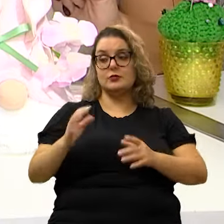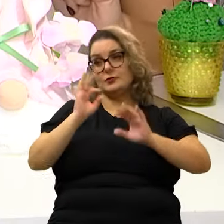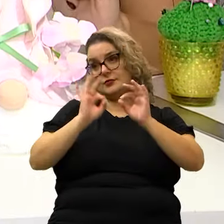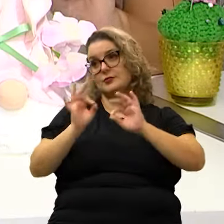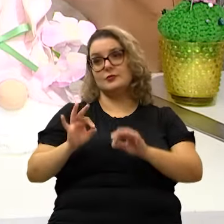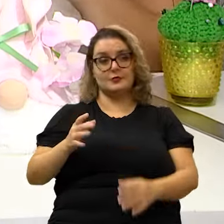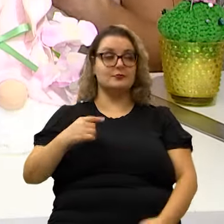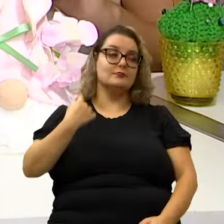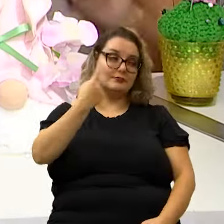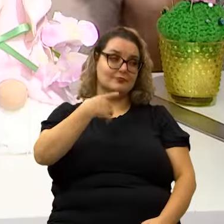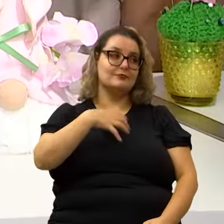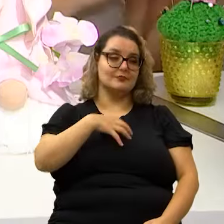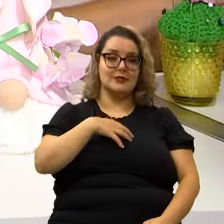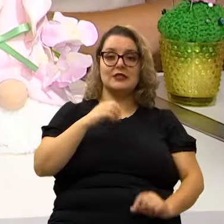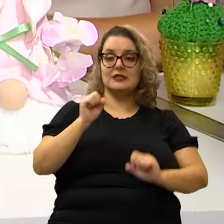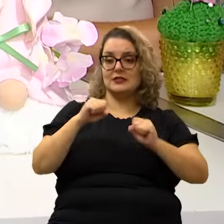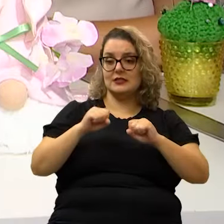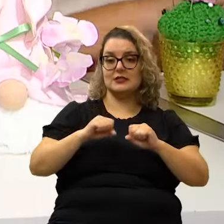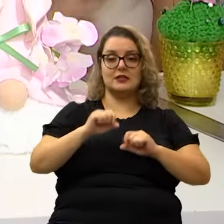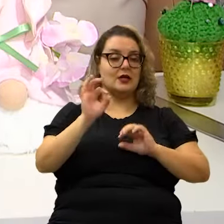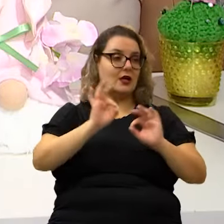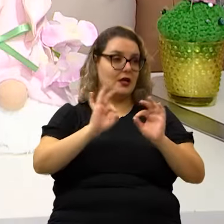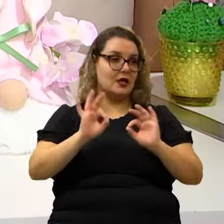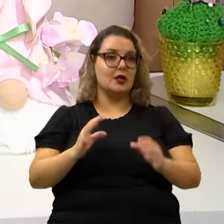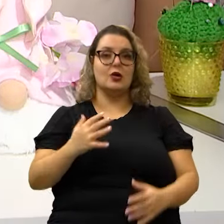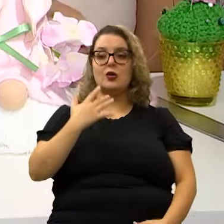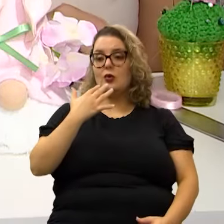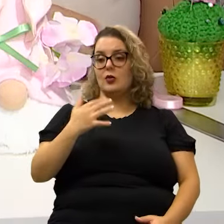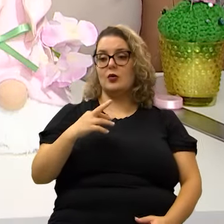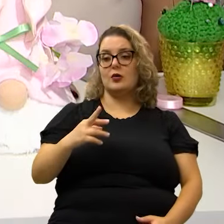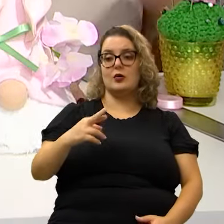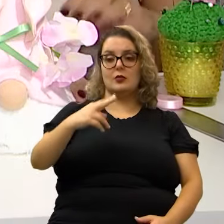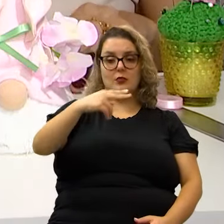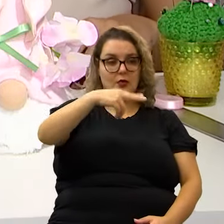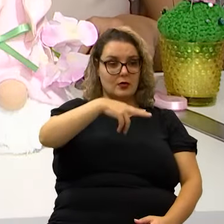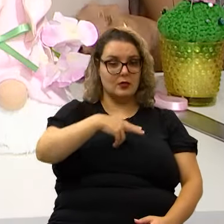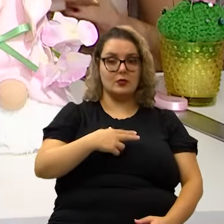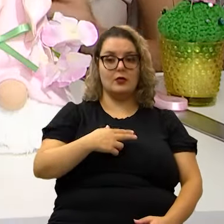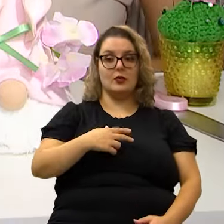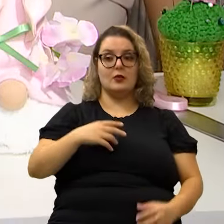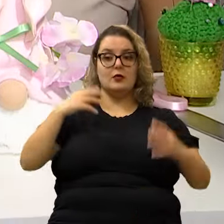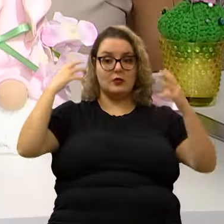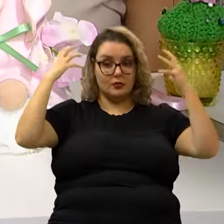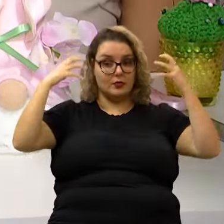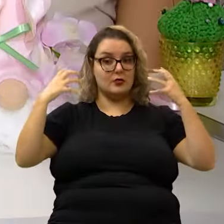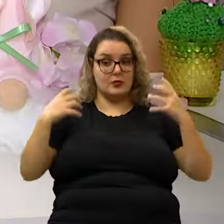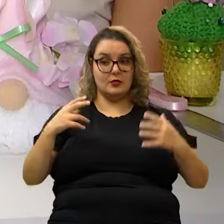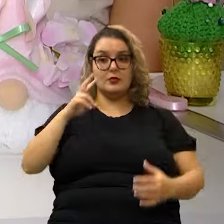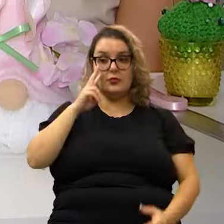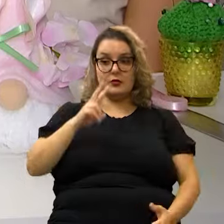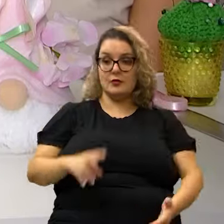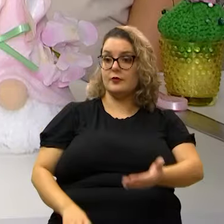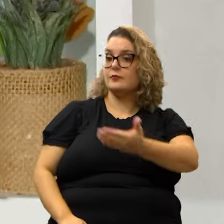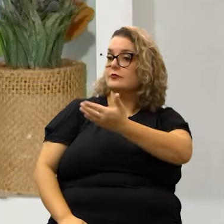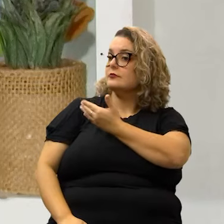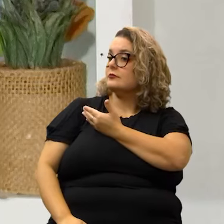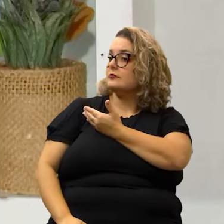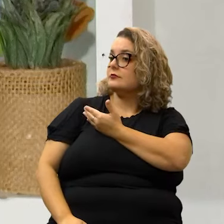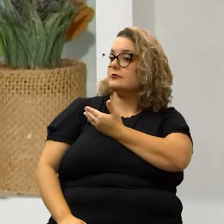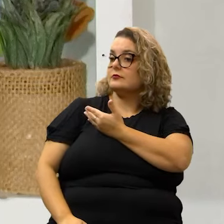bichinho. Dá outro tipo de carinha. O acabamento, exatamente. Cor, recorte... Põe um cabelo, vocês viram aqui em cima, tem